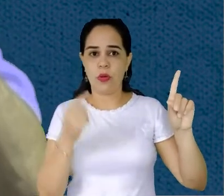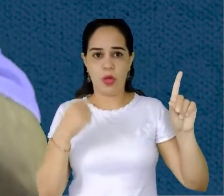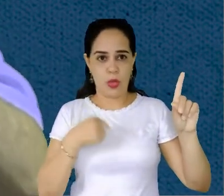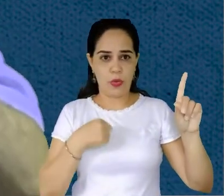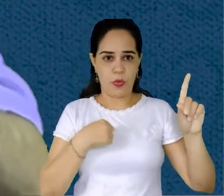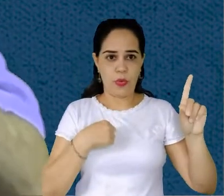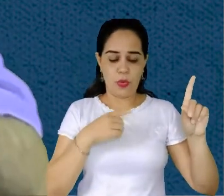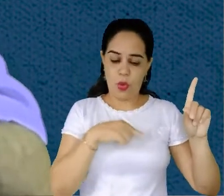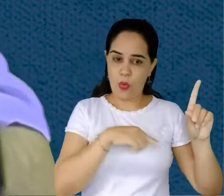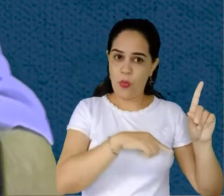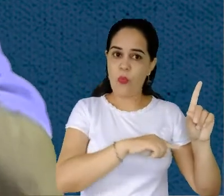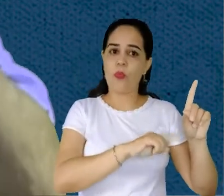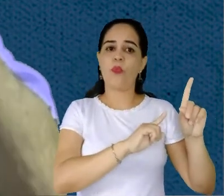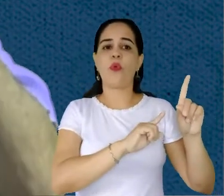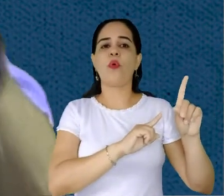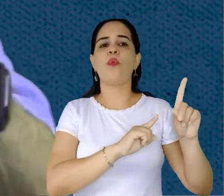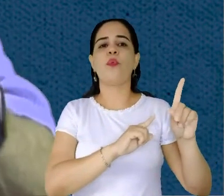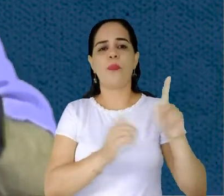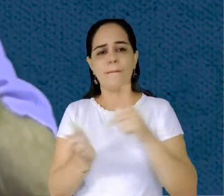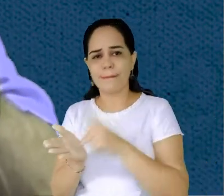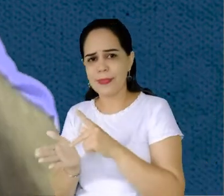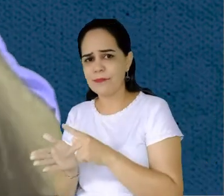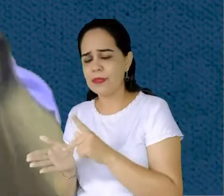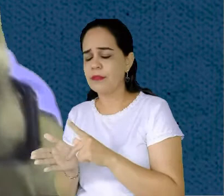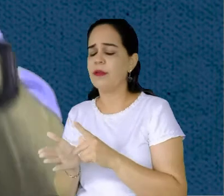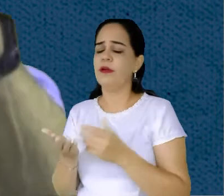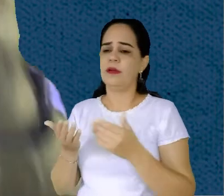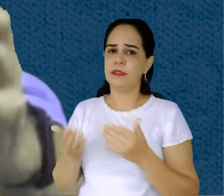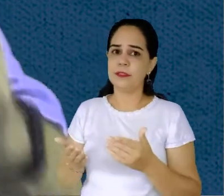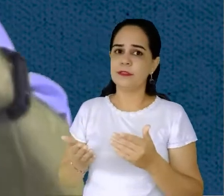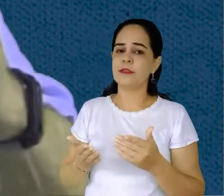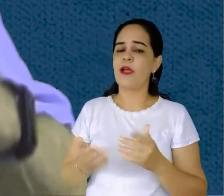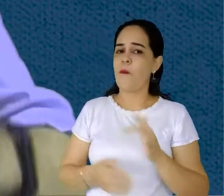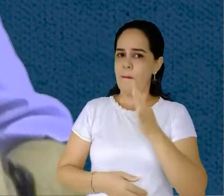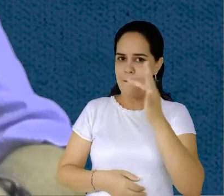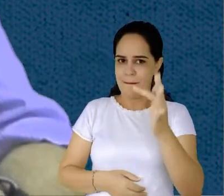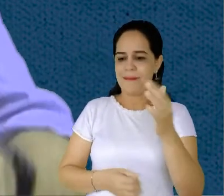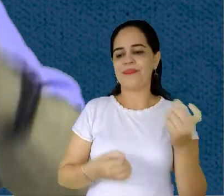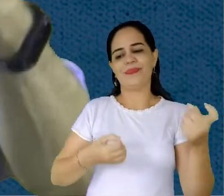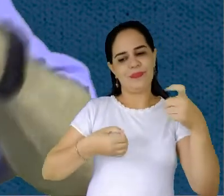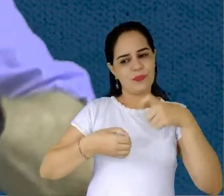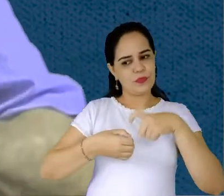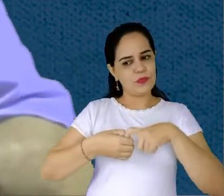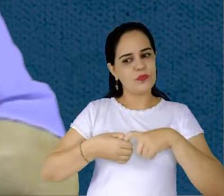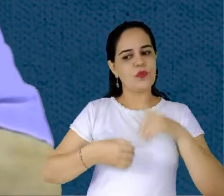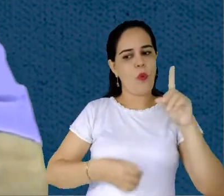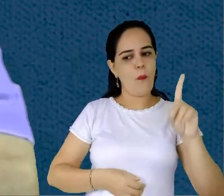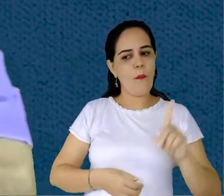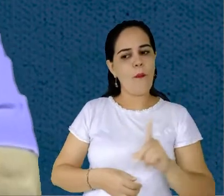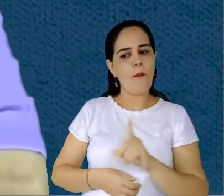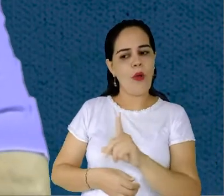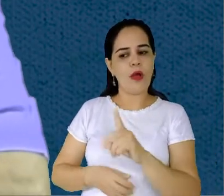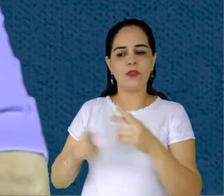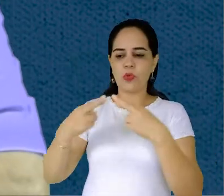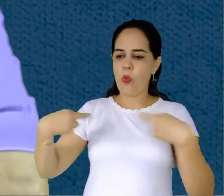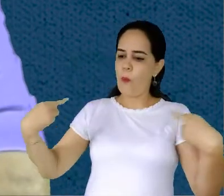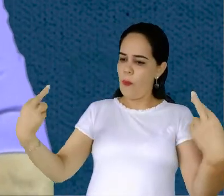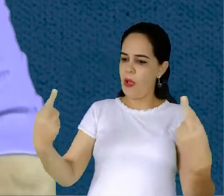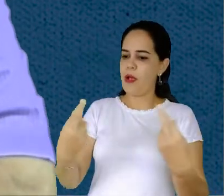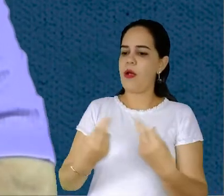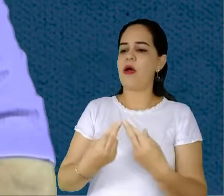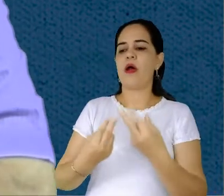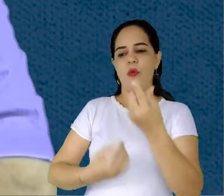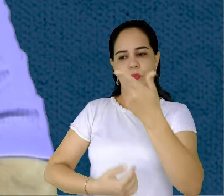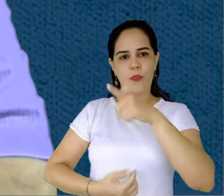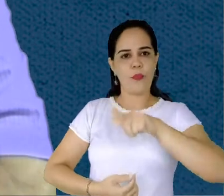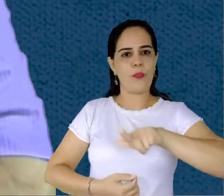Vocês me ouviram falar que eu vou, e é verdade, eu vou, mas voltarei a vós, para